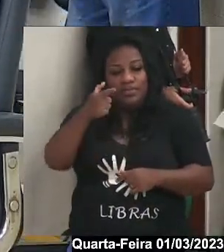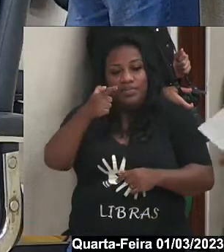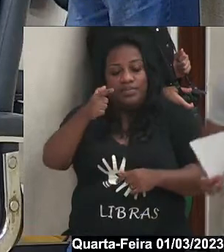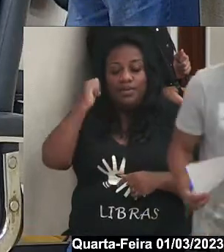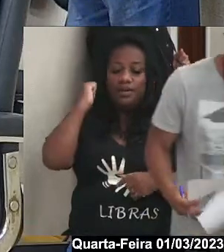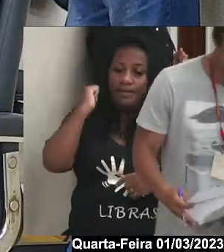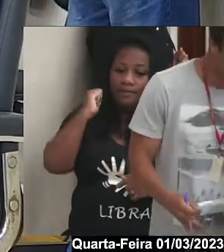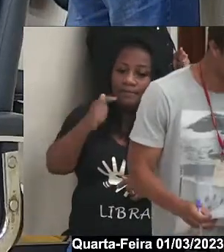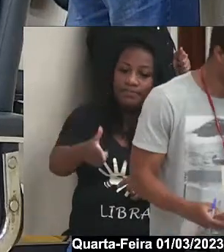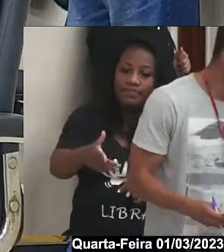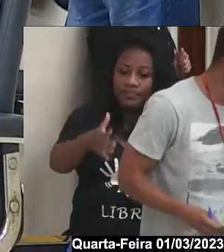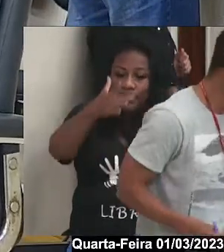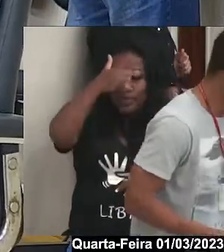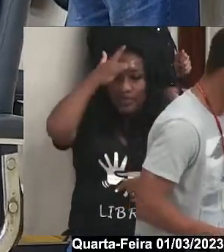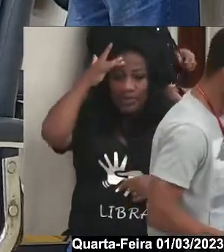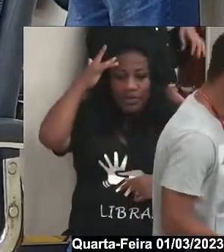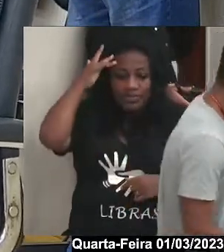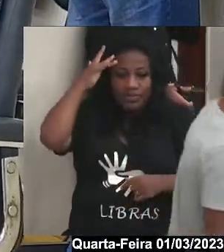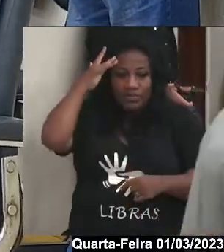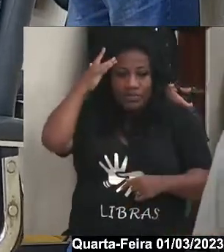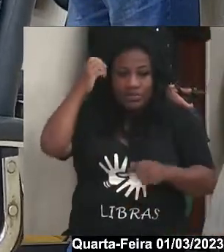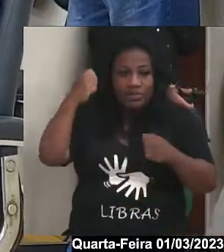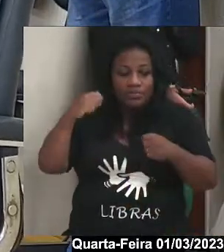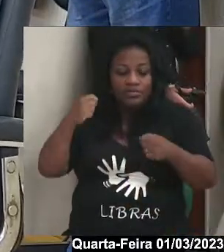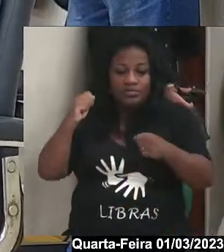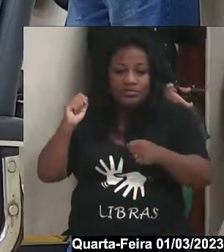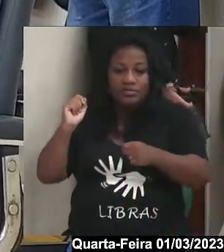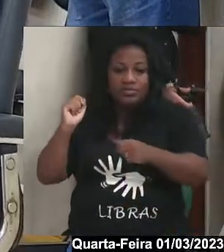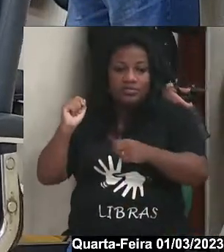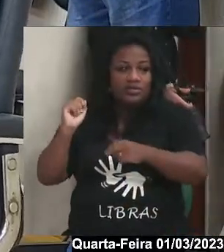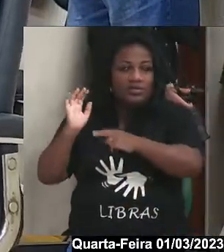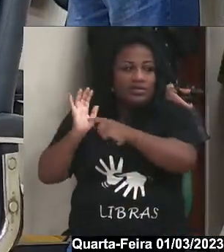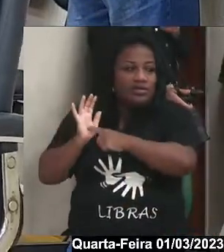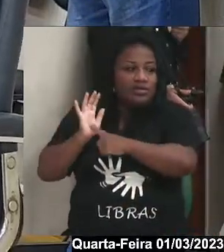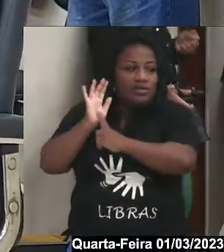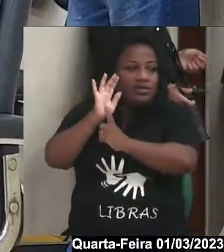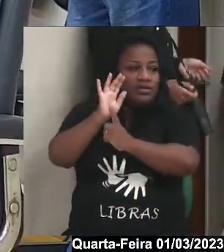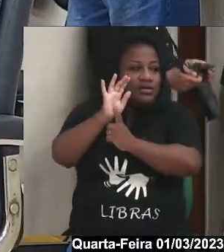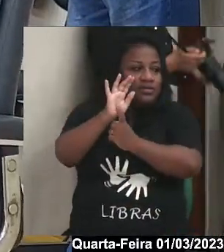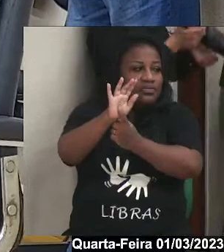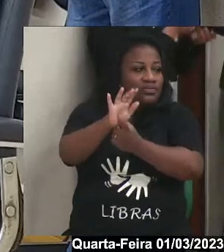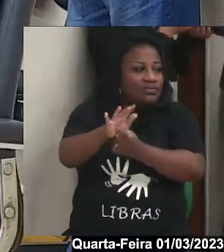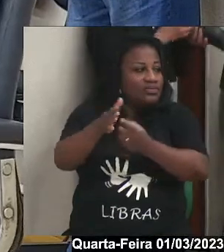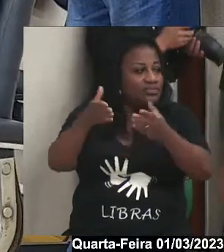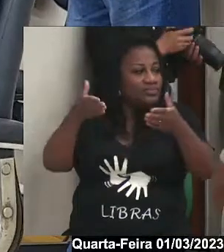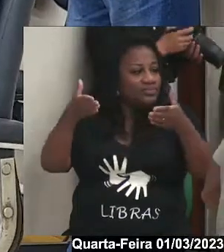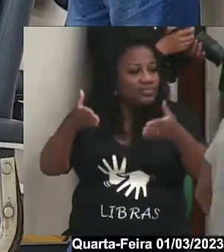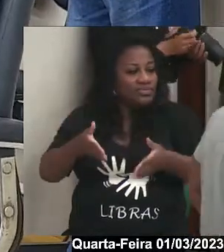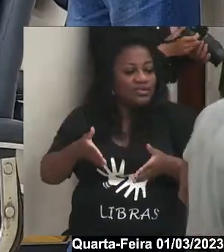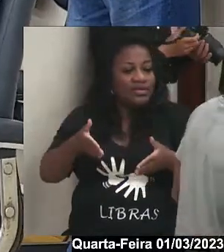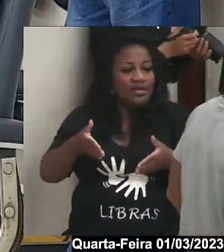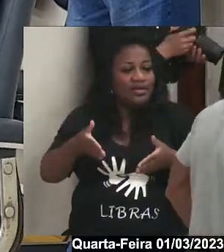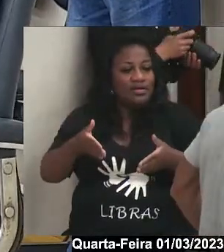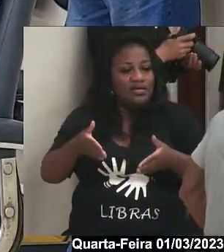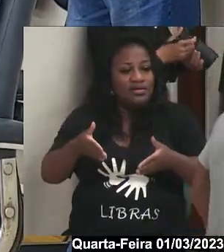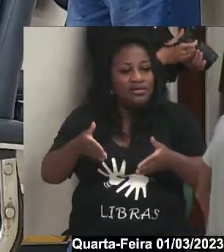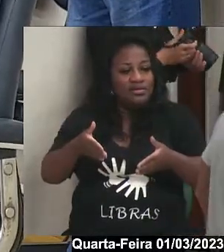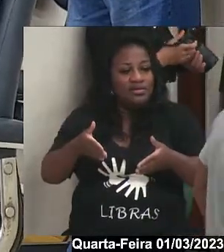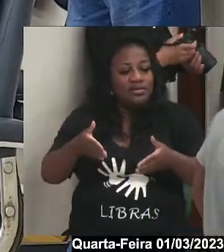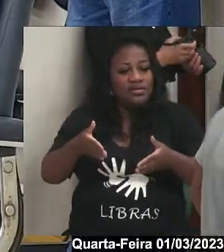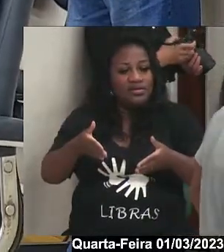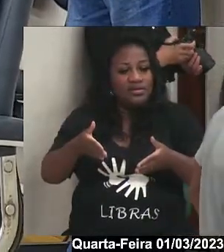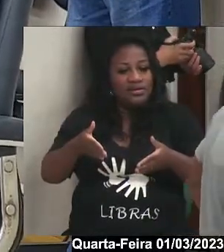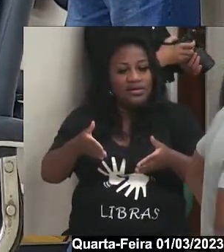indignado. E eu acho que a gente precisa trazer aqui a hipocrisia, né? O senhor é o mesmo presidente da Câmara,